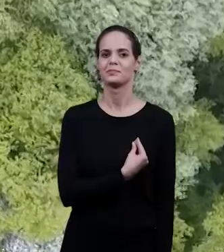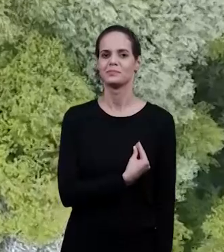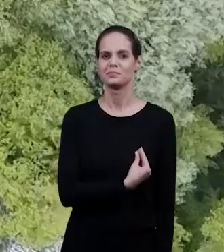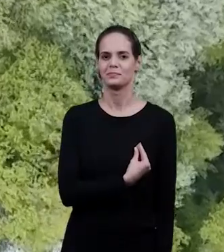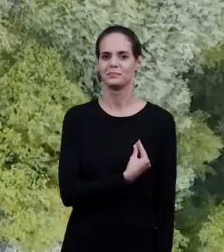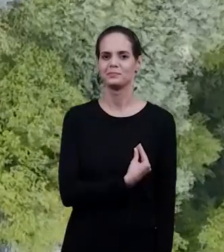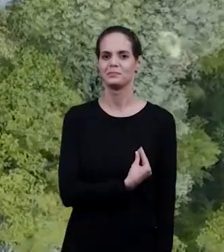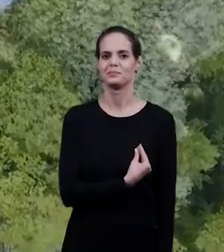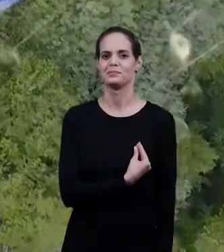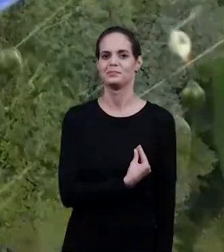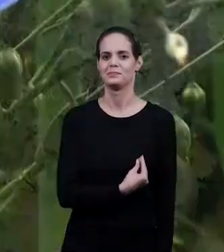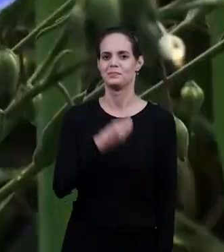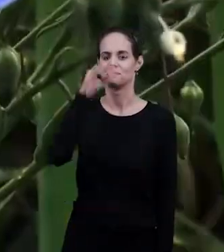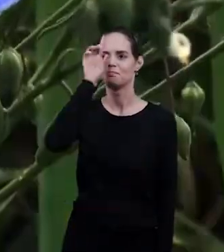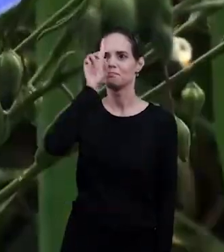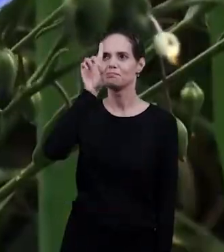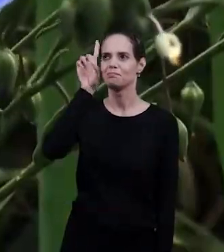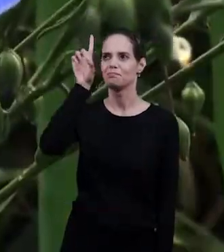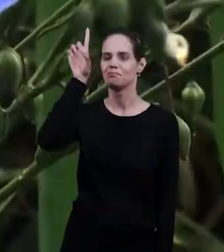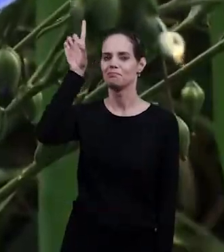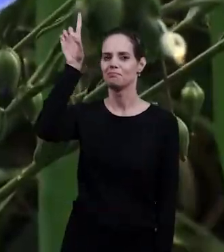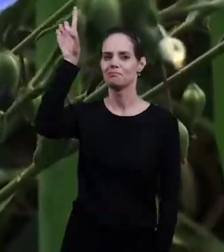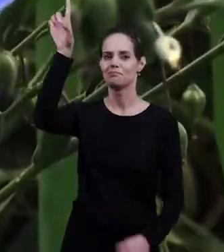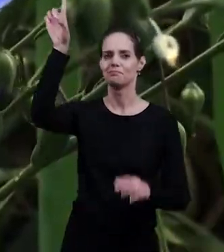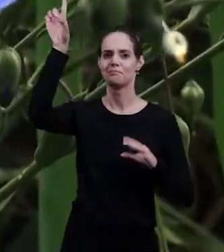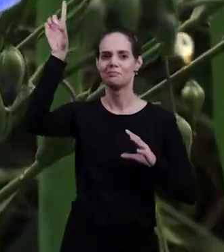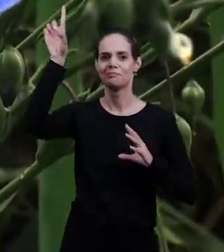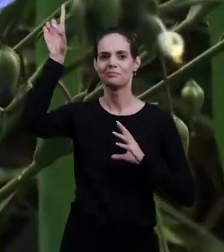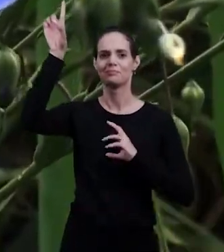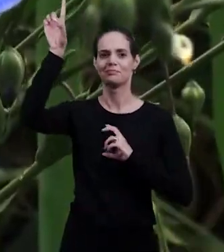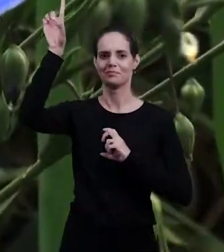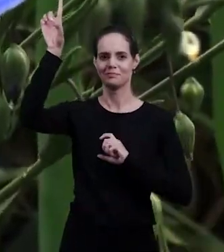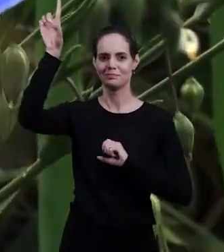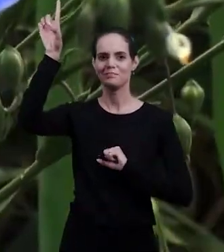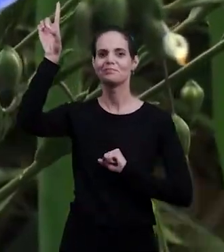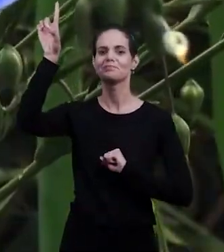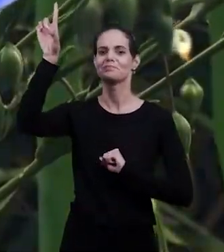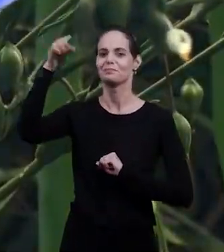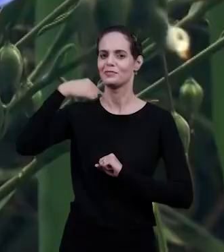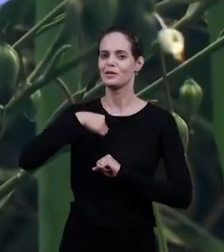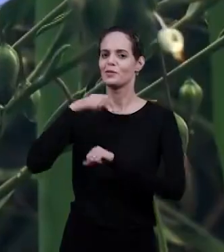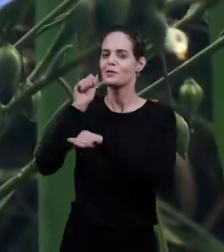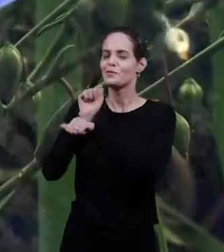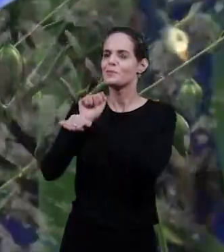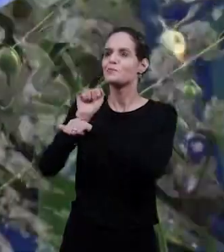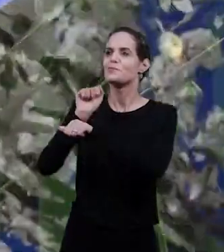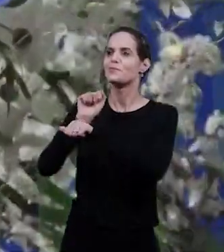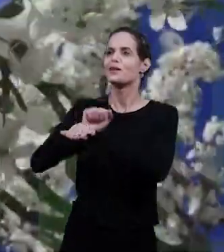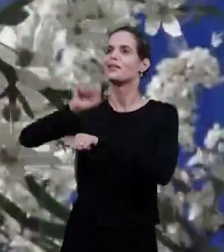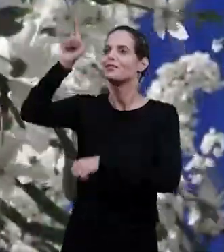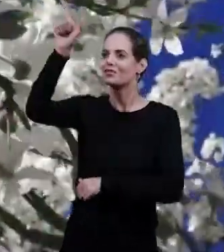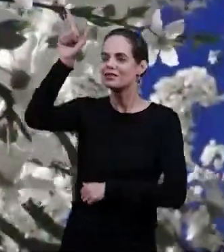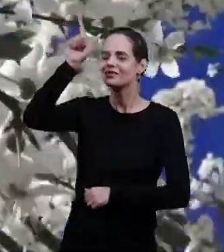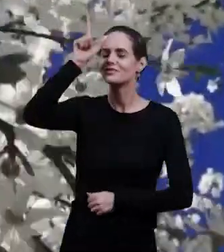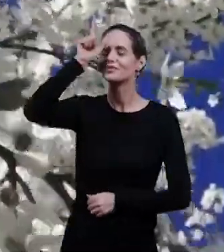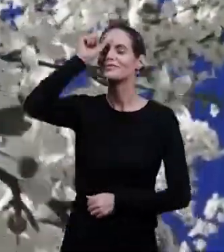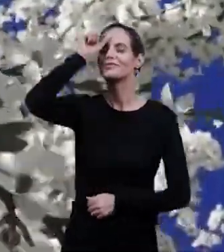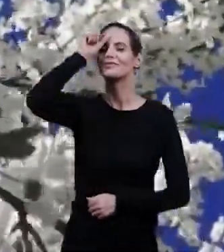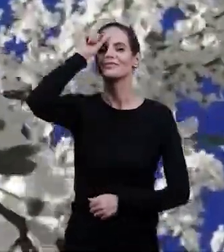destino, ó Deus de amor, fogo que